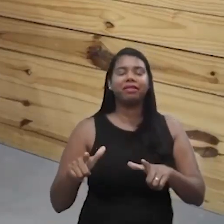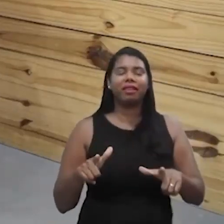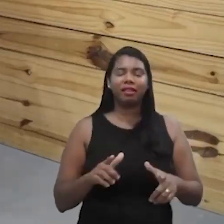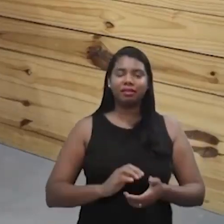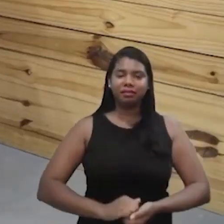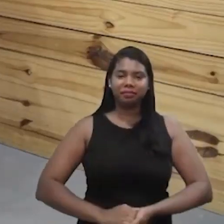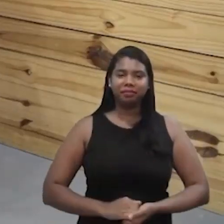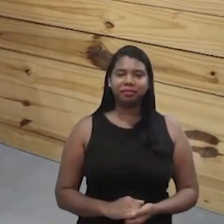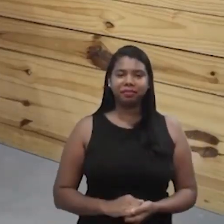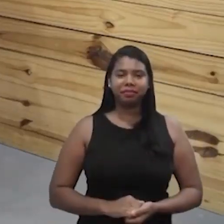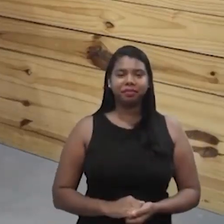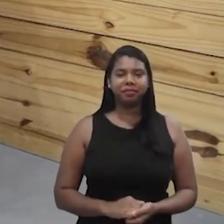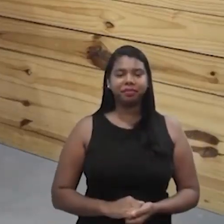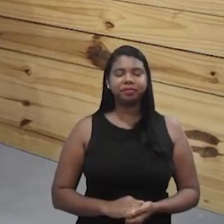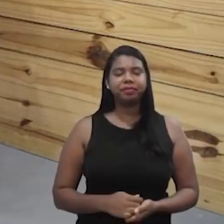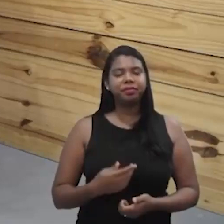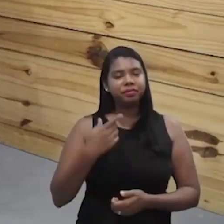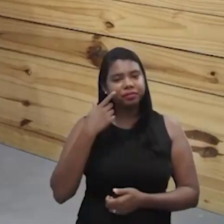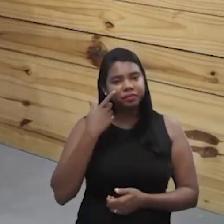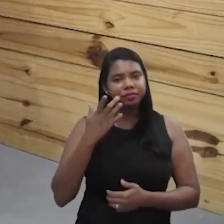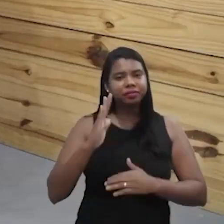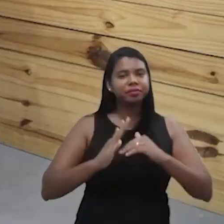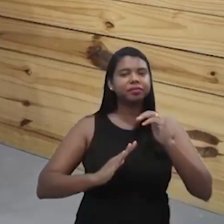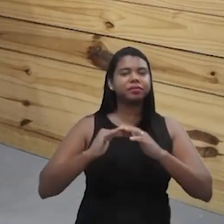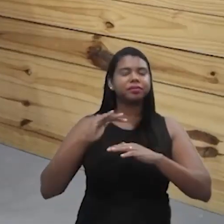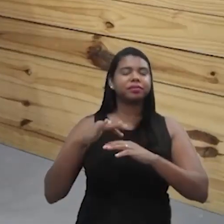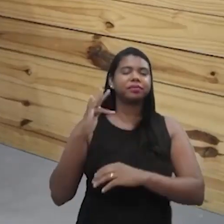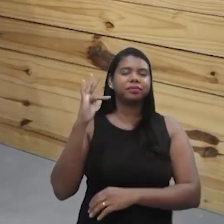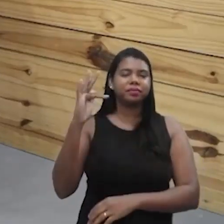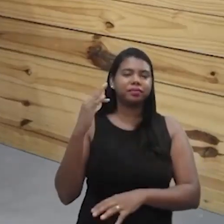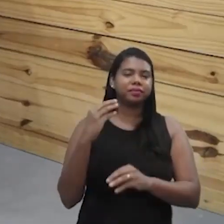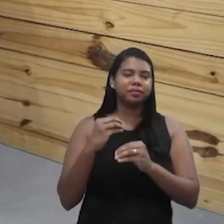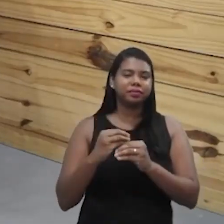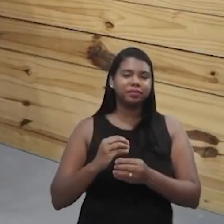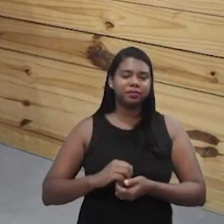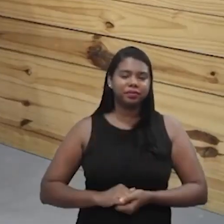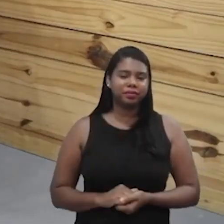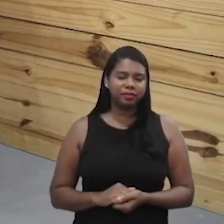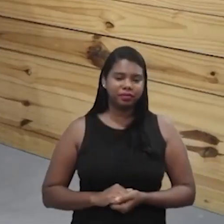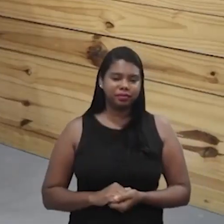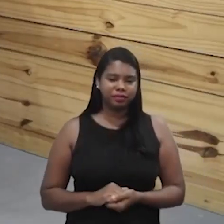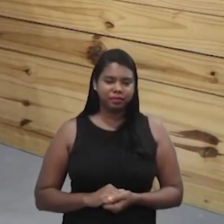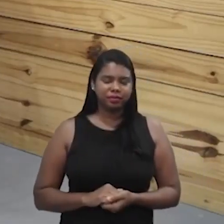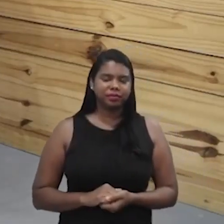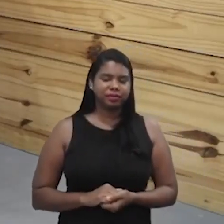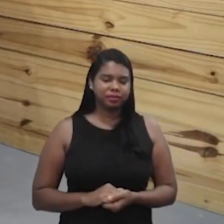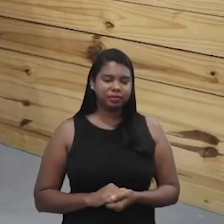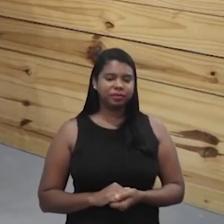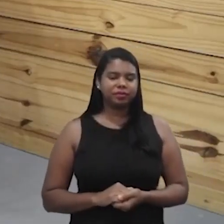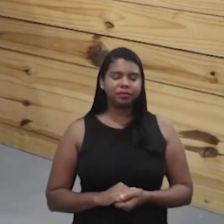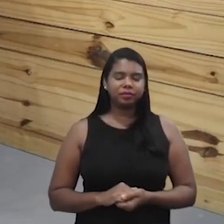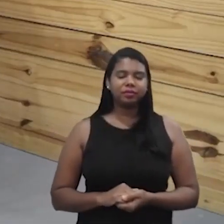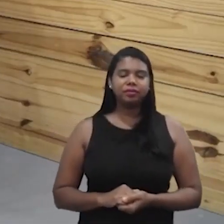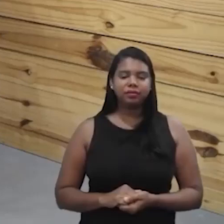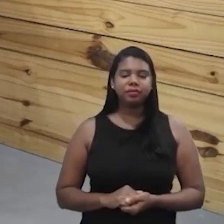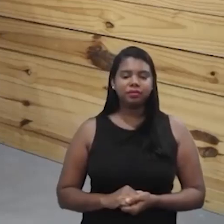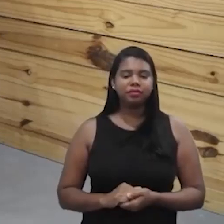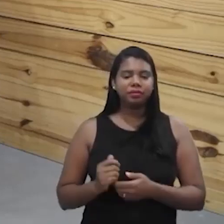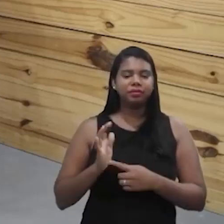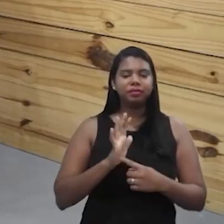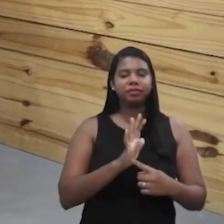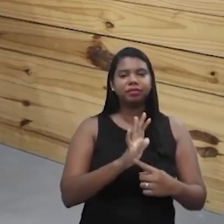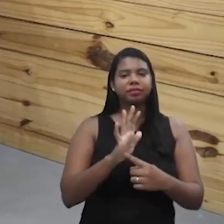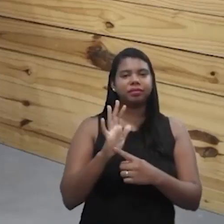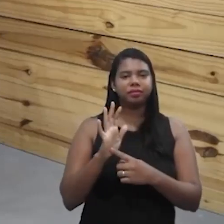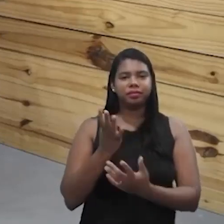Então, veja que o profissional ele tem uma multiplicidade, né, de